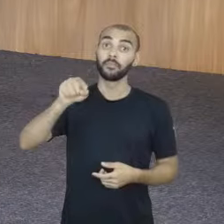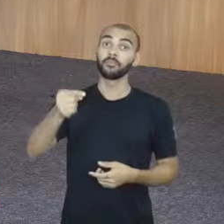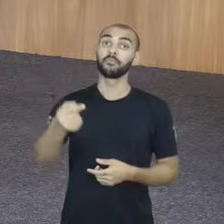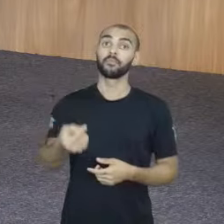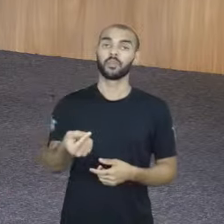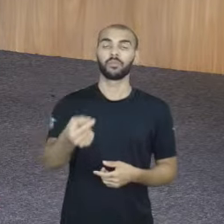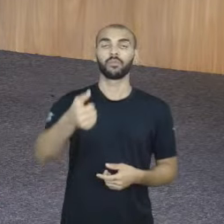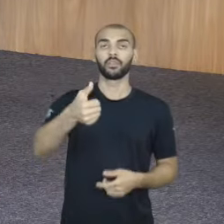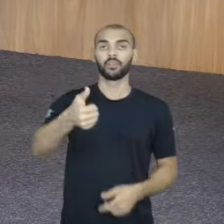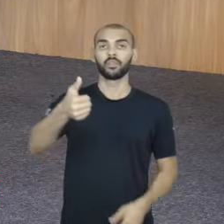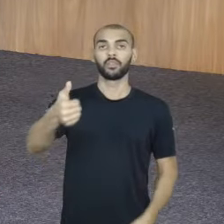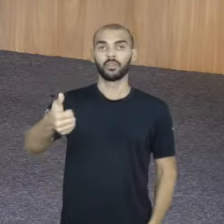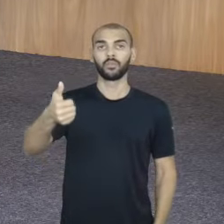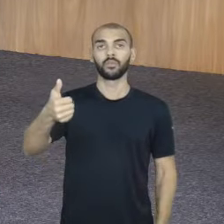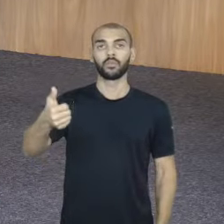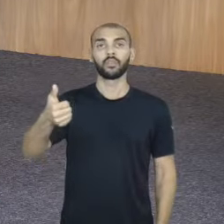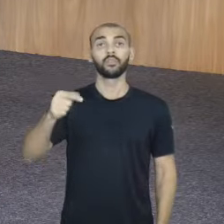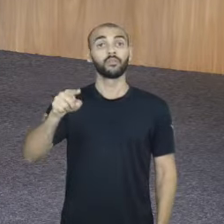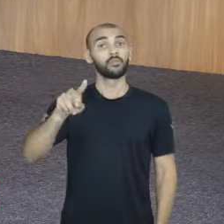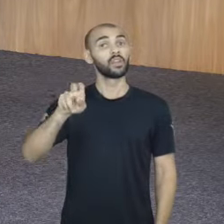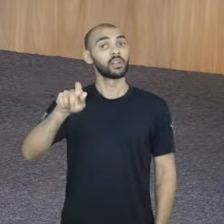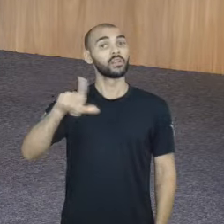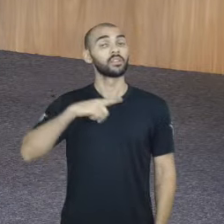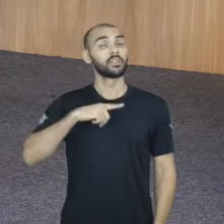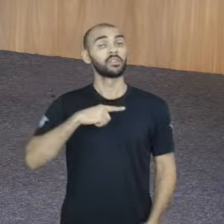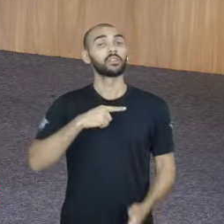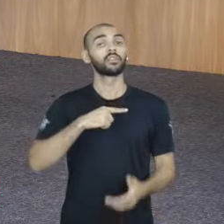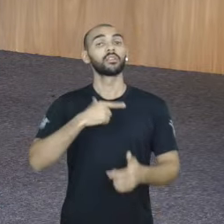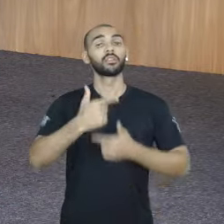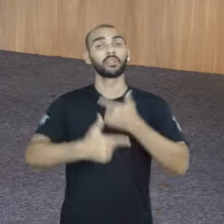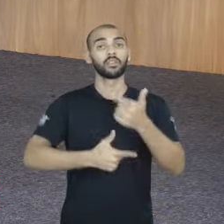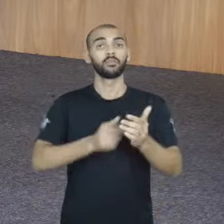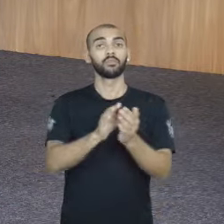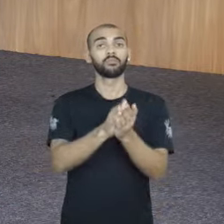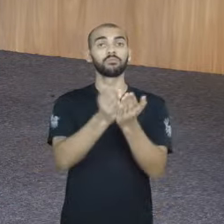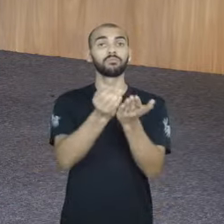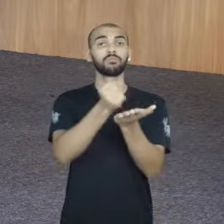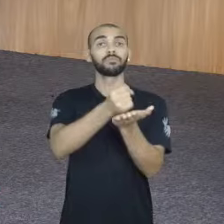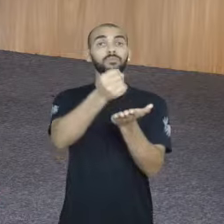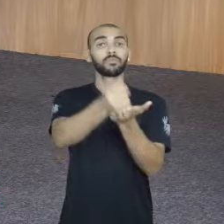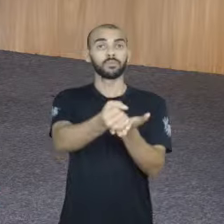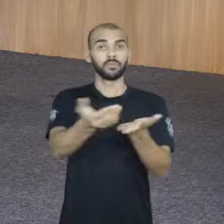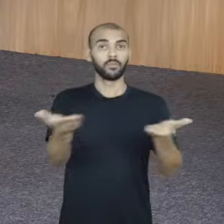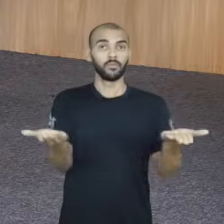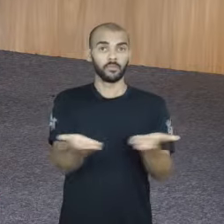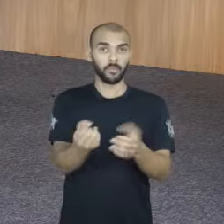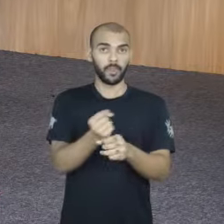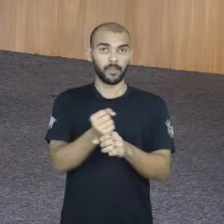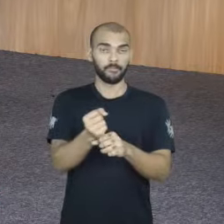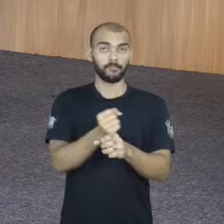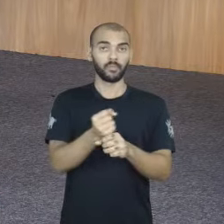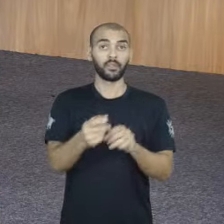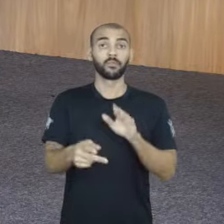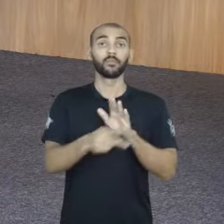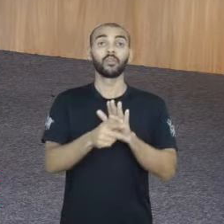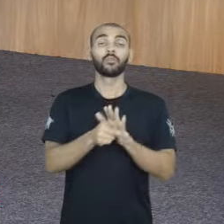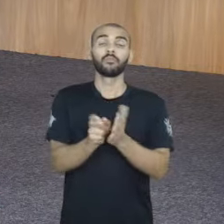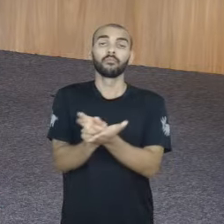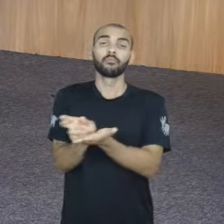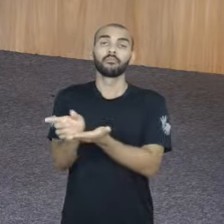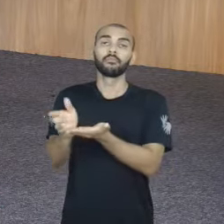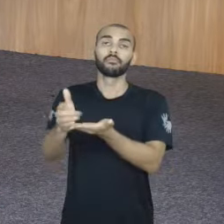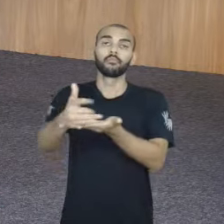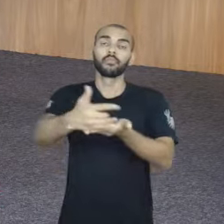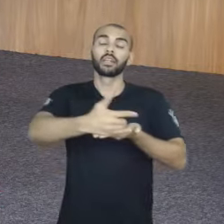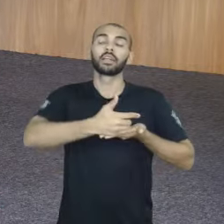360.111 vagas de emprego com carteira assinada em fevereiro deste ano, segundo os dados do novo CAGED, que foram divulgados nesta quarta-feira pelo